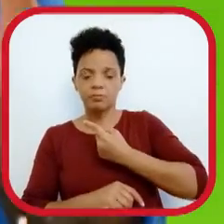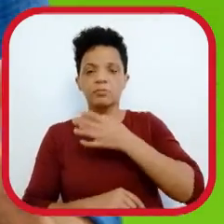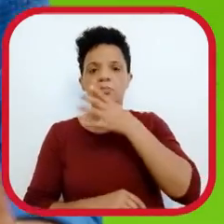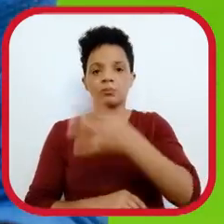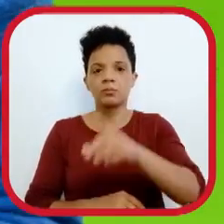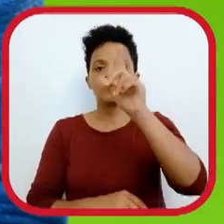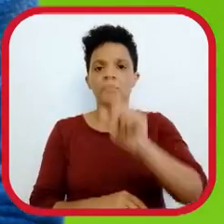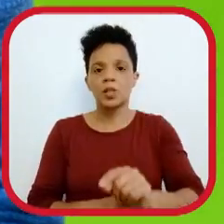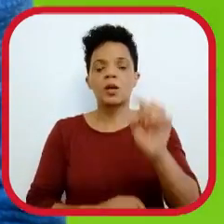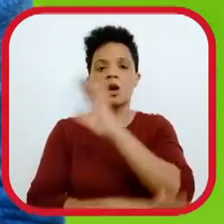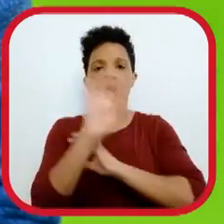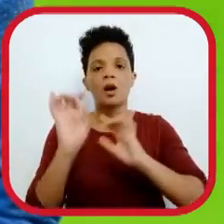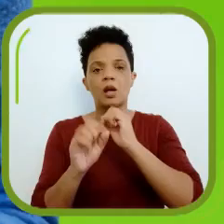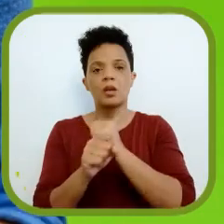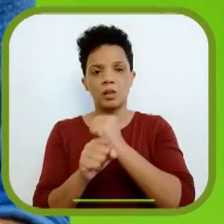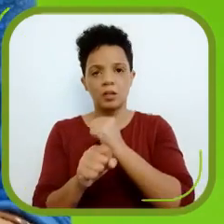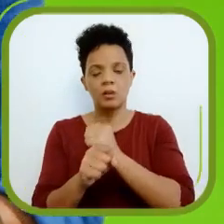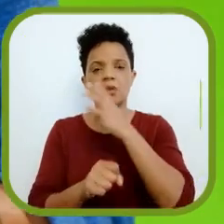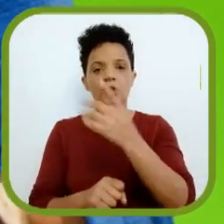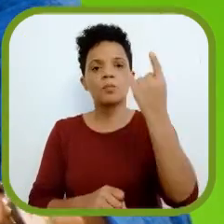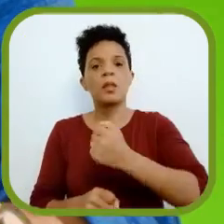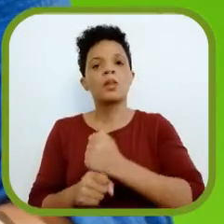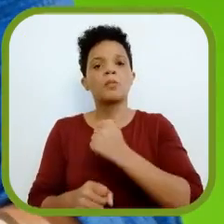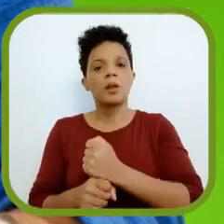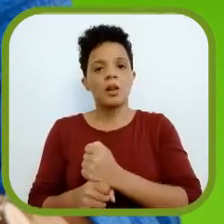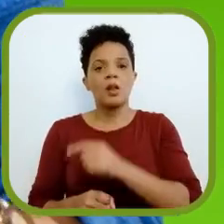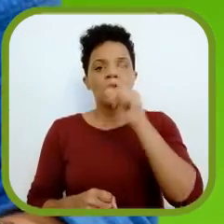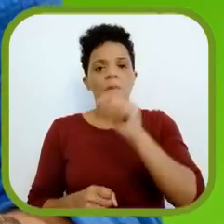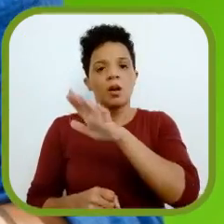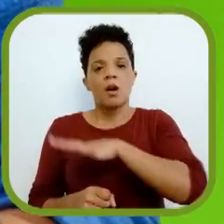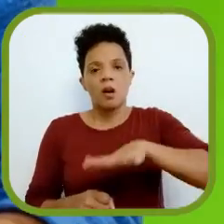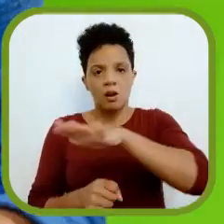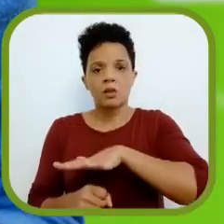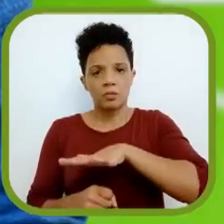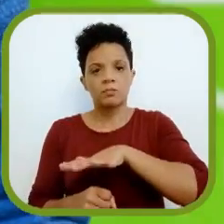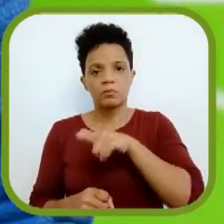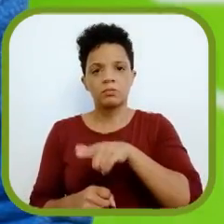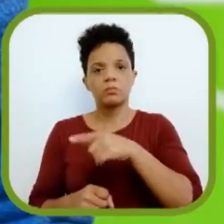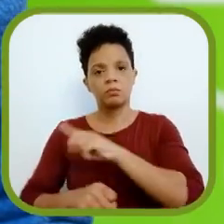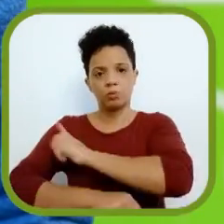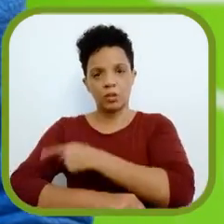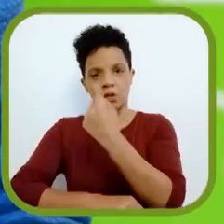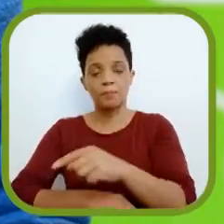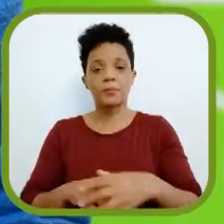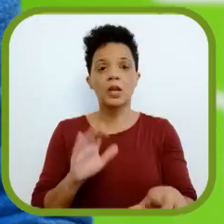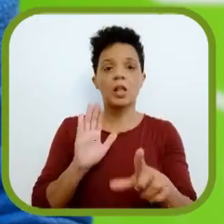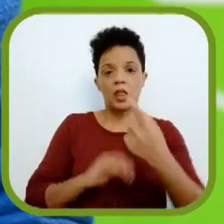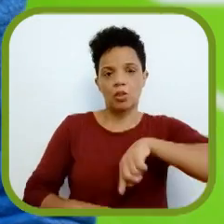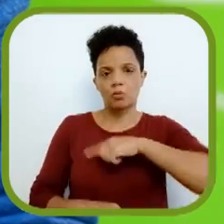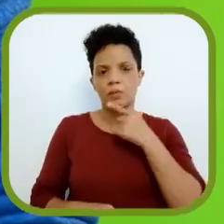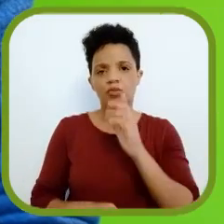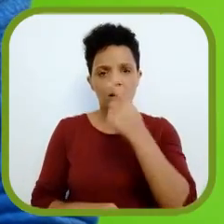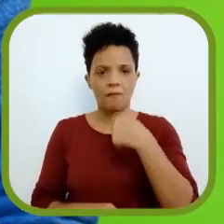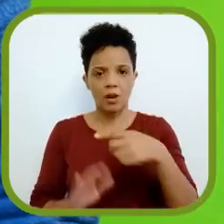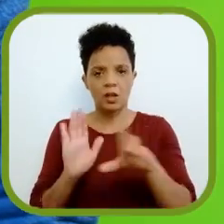que também têm que ir para os lugares executivos e nós já tínhamos identificado esta lacuna na lei. Portanto, as